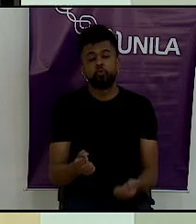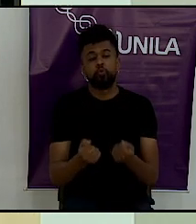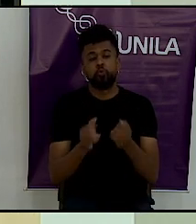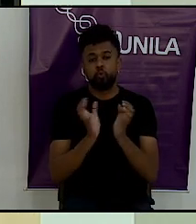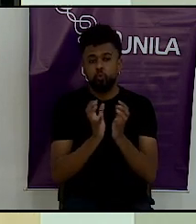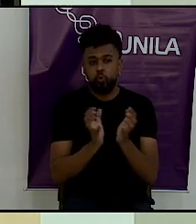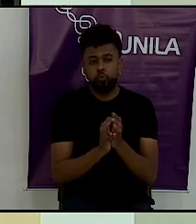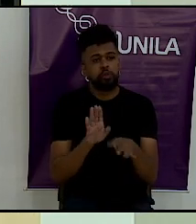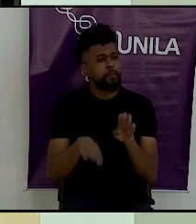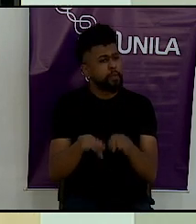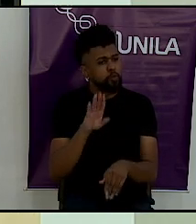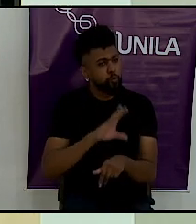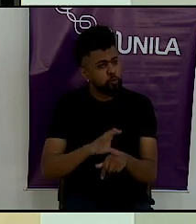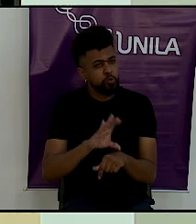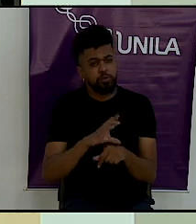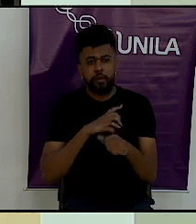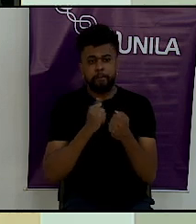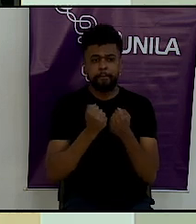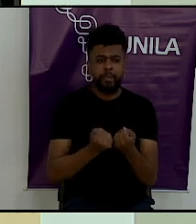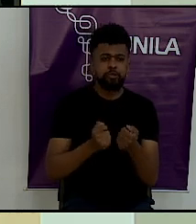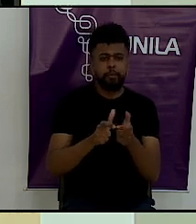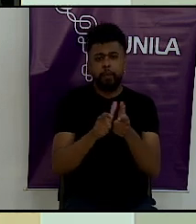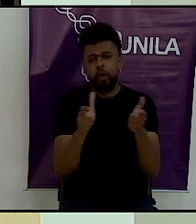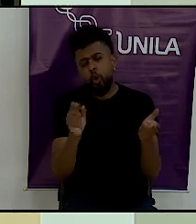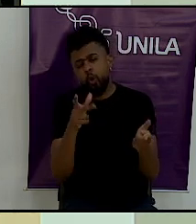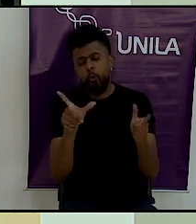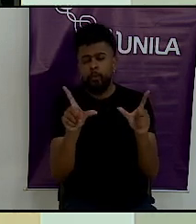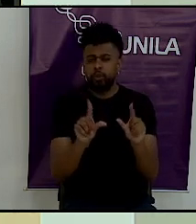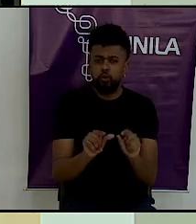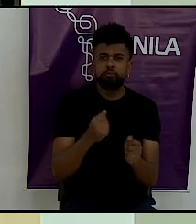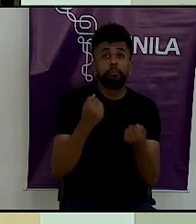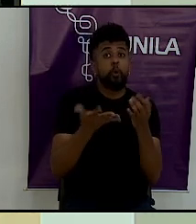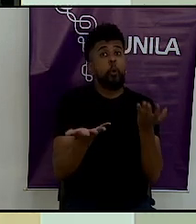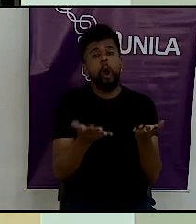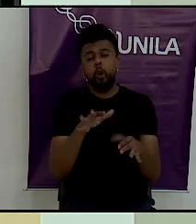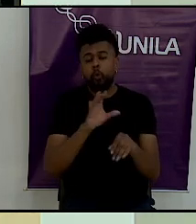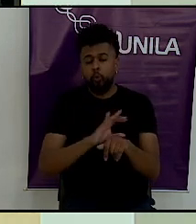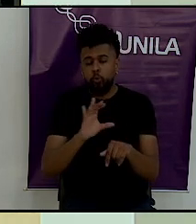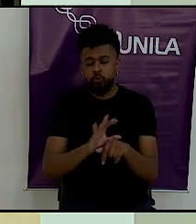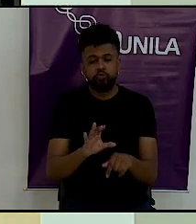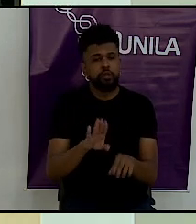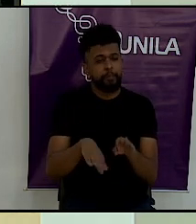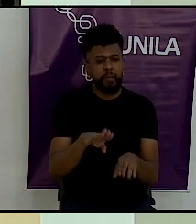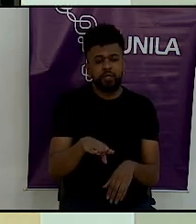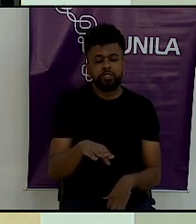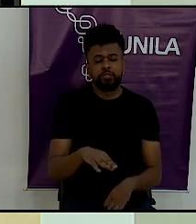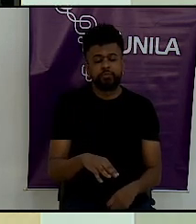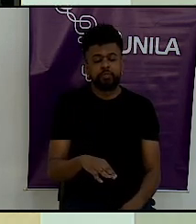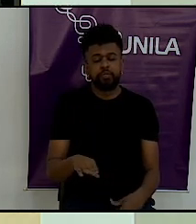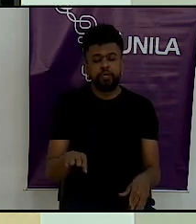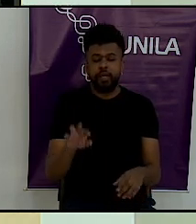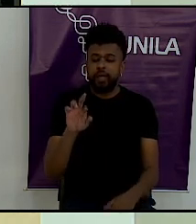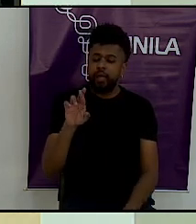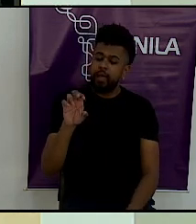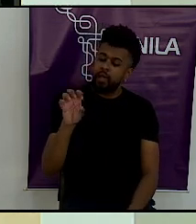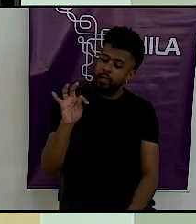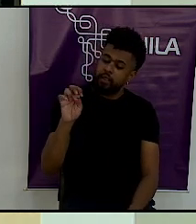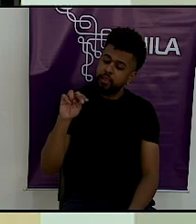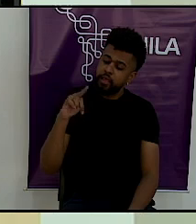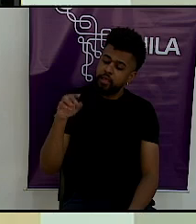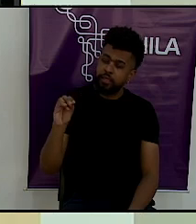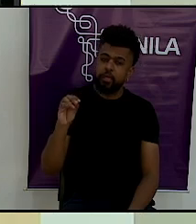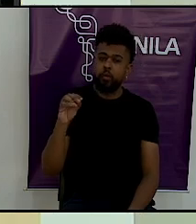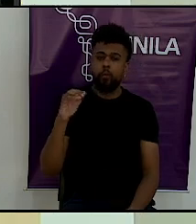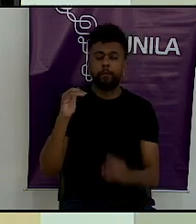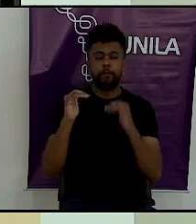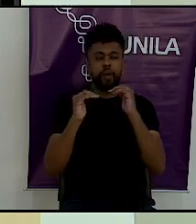seja, dependendo do curso ele tem um peso maior ou menor, dependendo do tipo de curso. Retenção padrão do curso, então se tem um cálculo